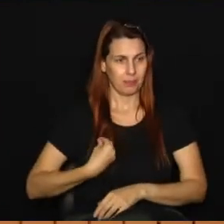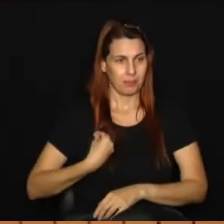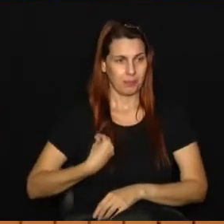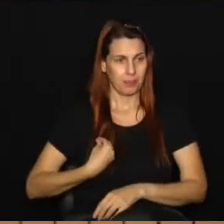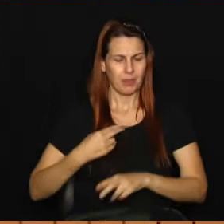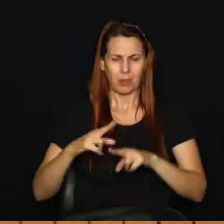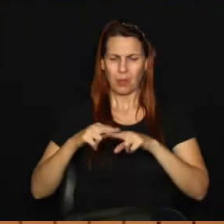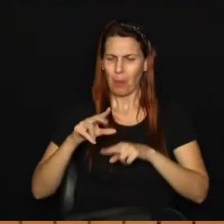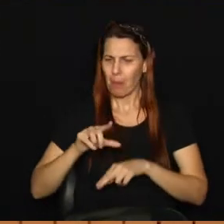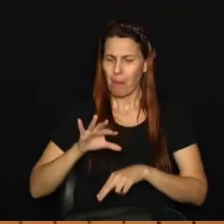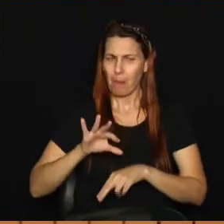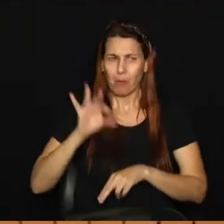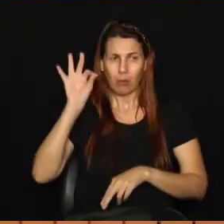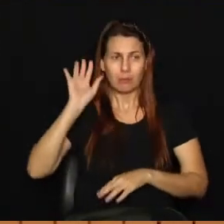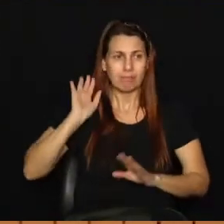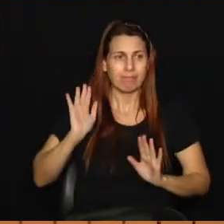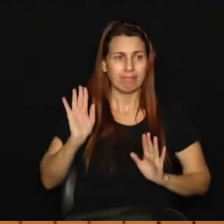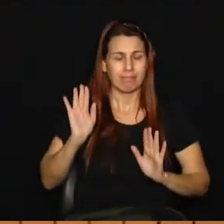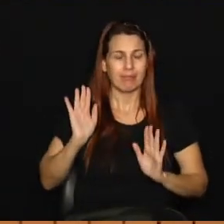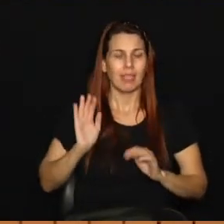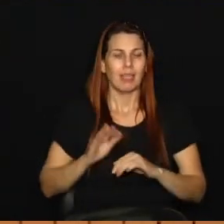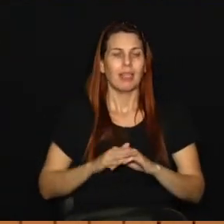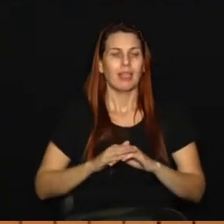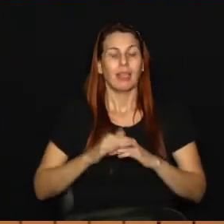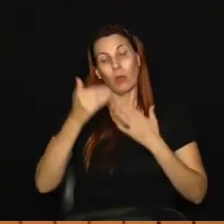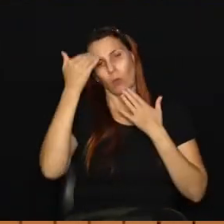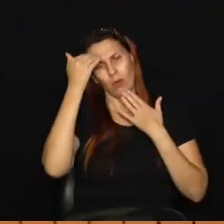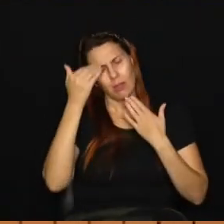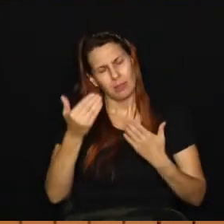fazemos. Então, eu agradeço,